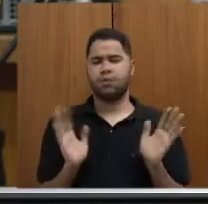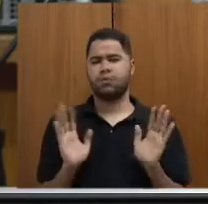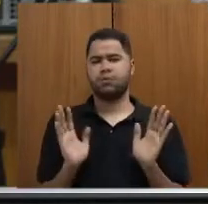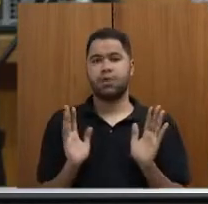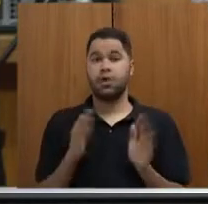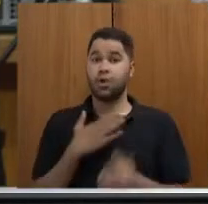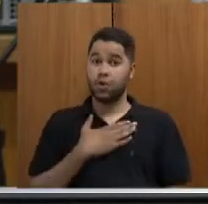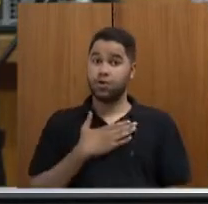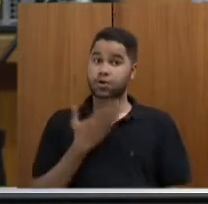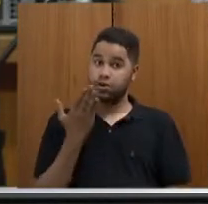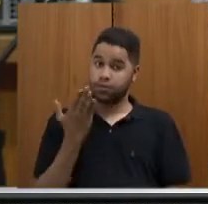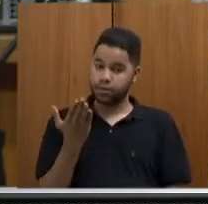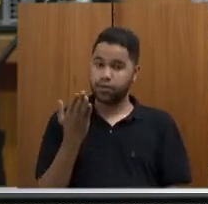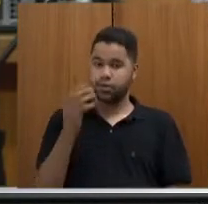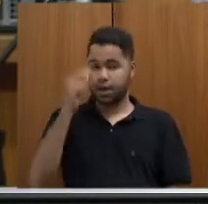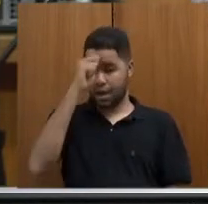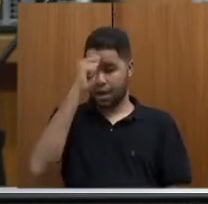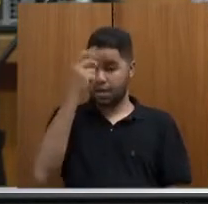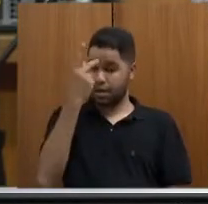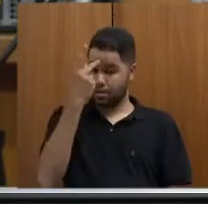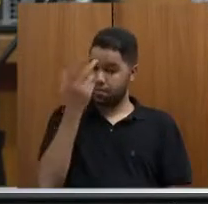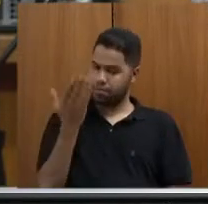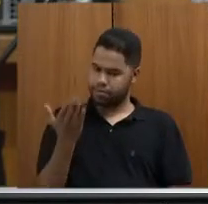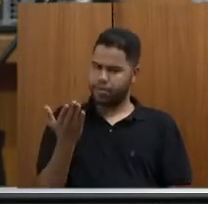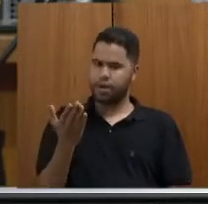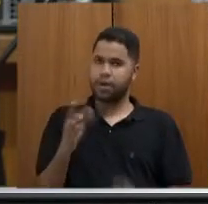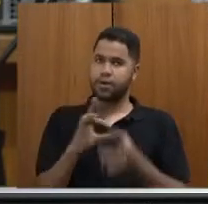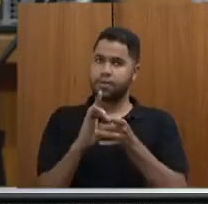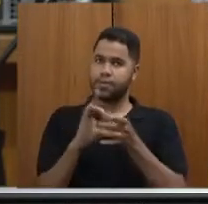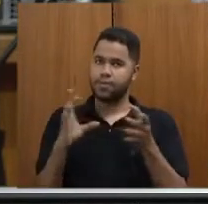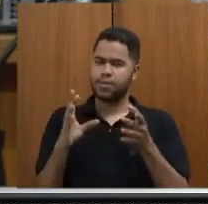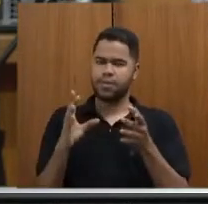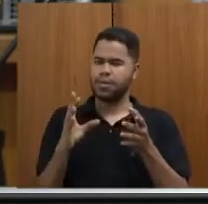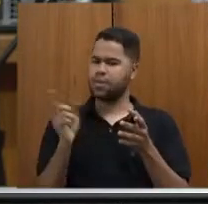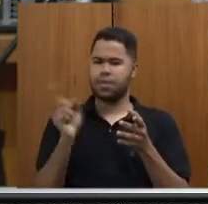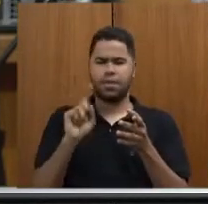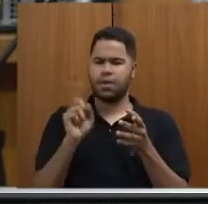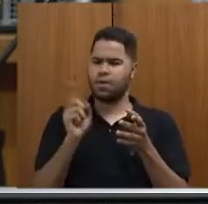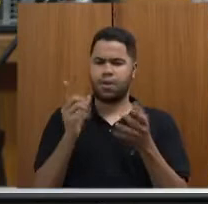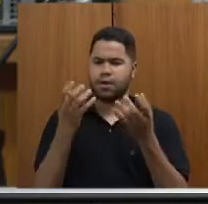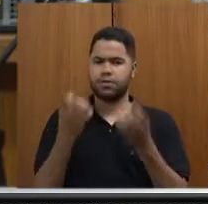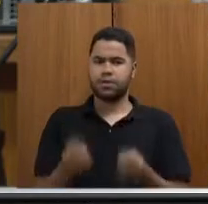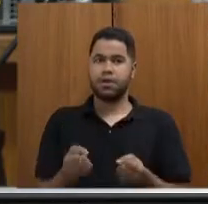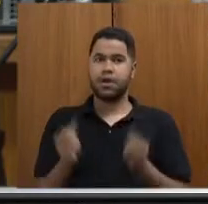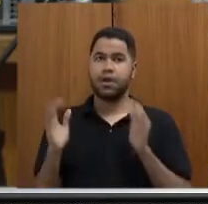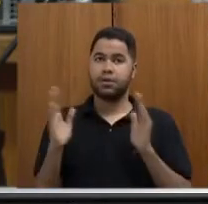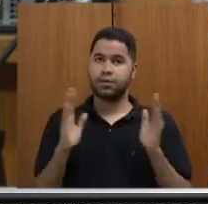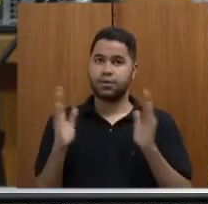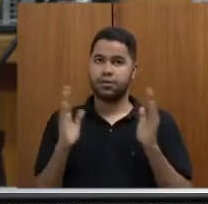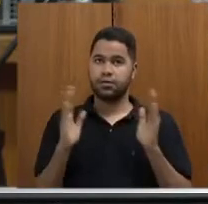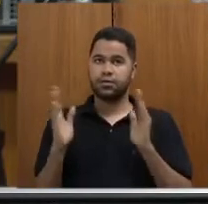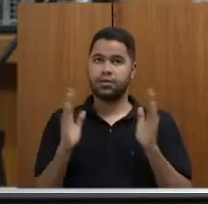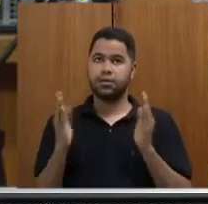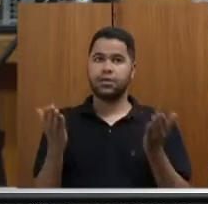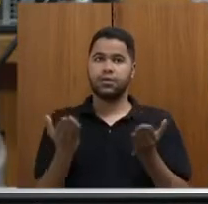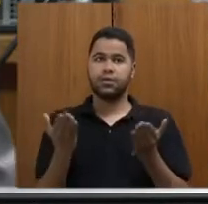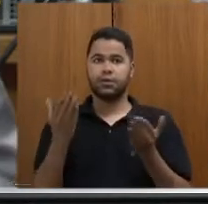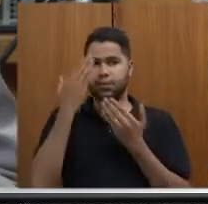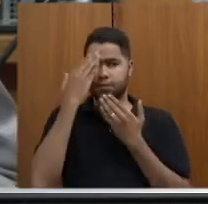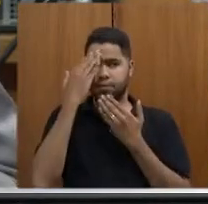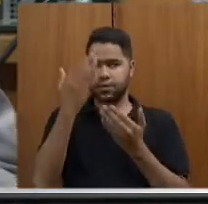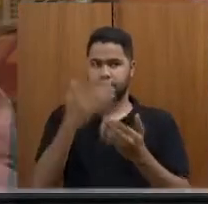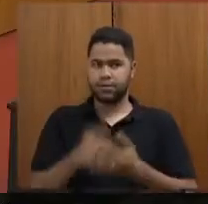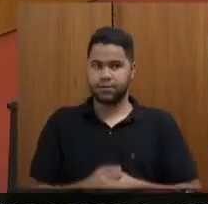senhora, na condução desse trabalho, não permitisse esse tipo de manifestação aqui, neste momento, agora. Muito obrigado,